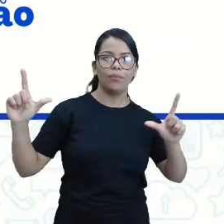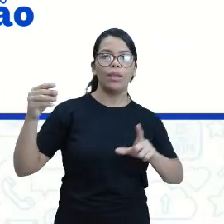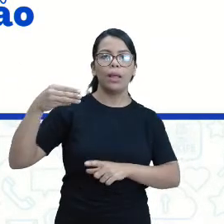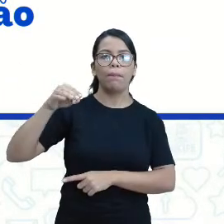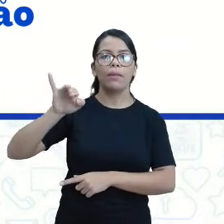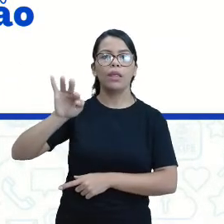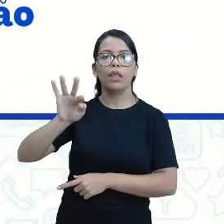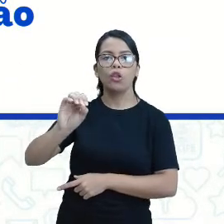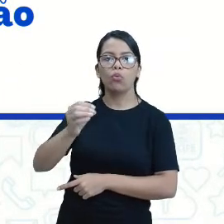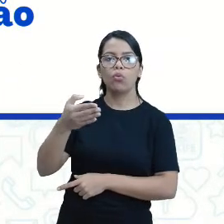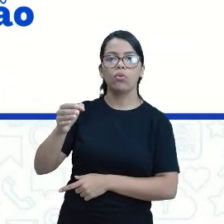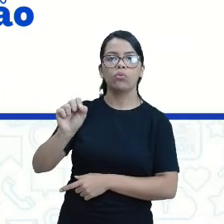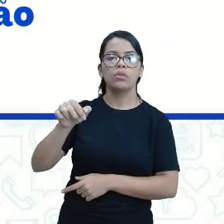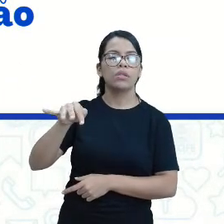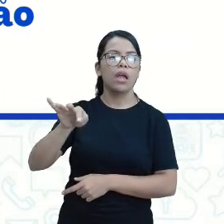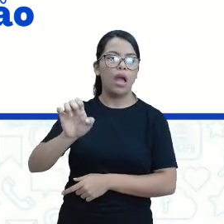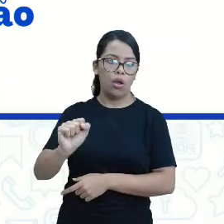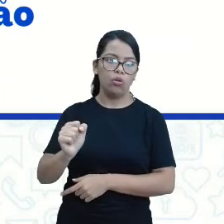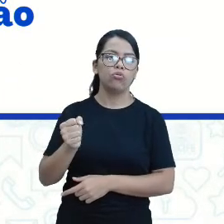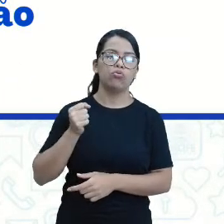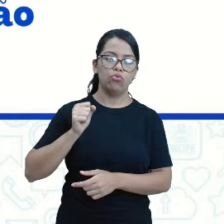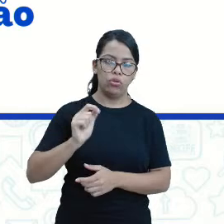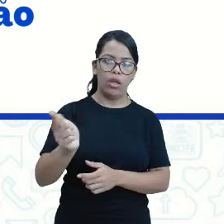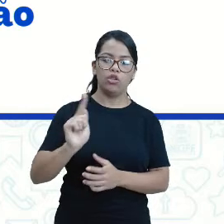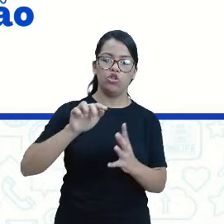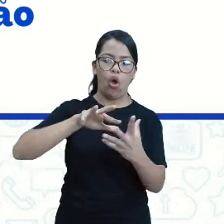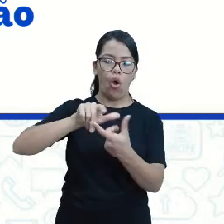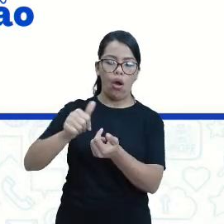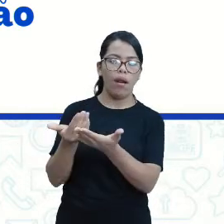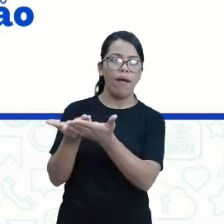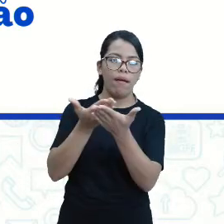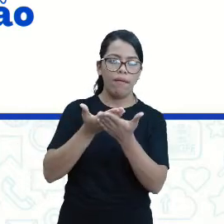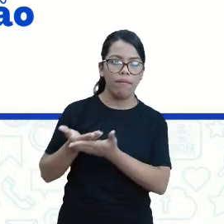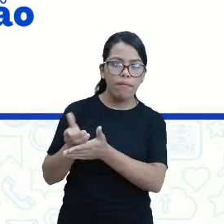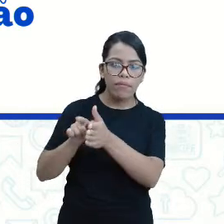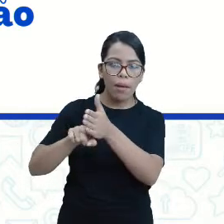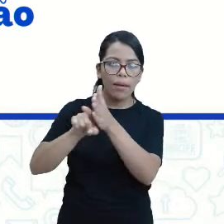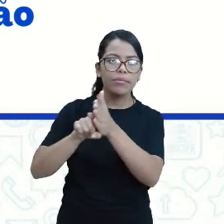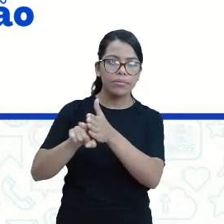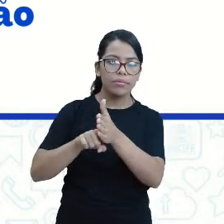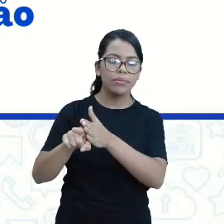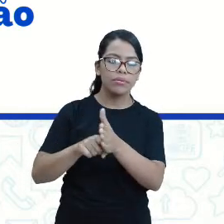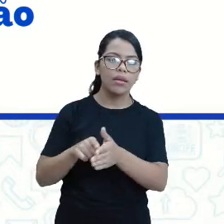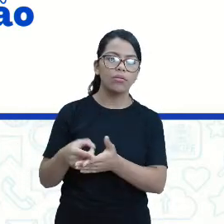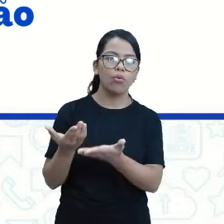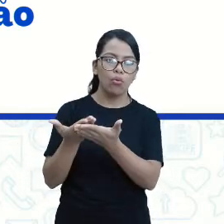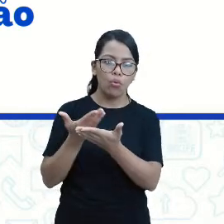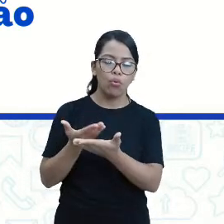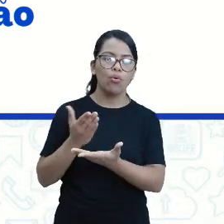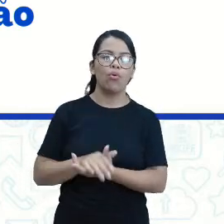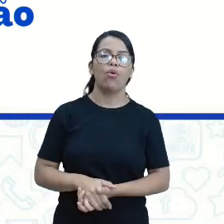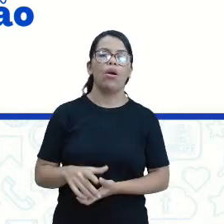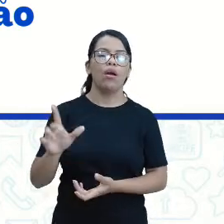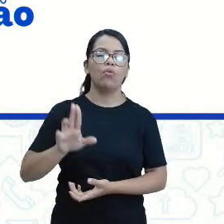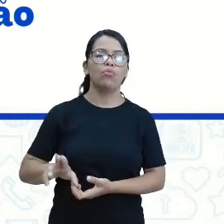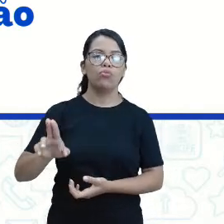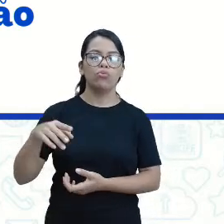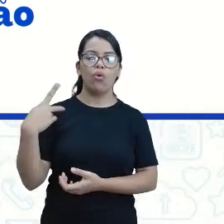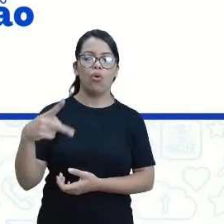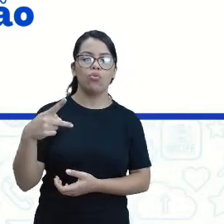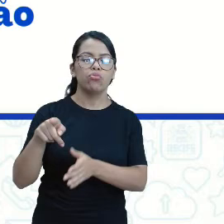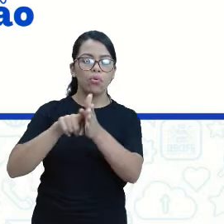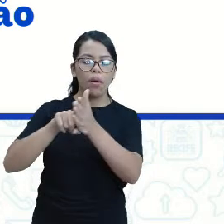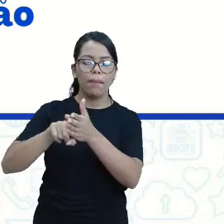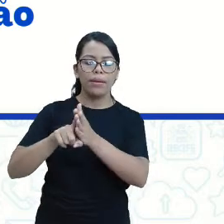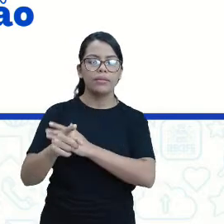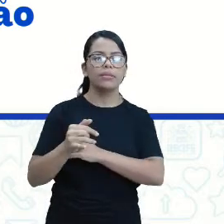Santos, o geógrafo conceituadíssimo internacionalmente através dos seus trabalhos, tá? Ele diz que